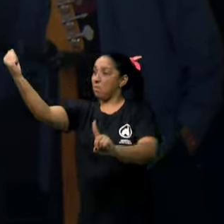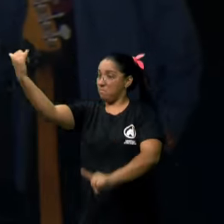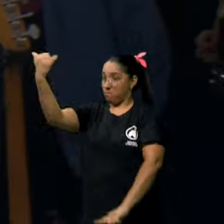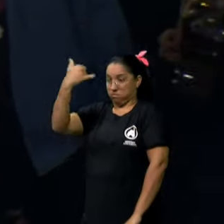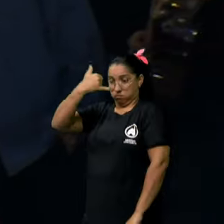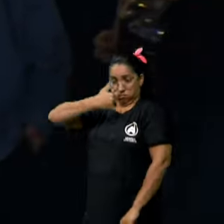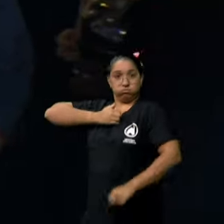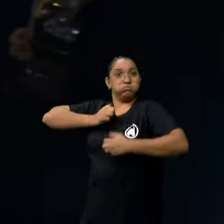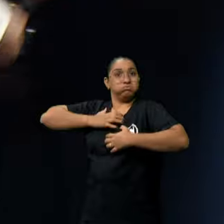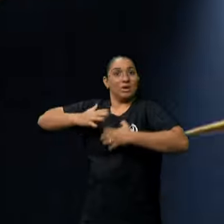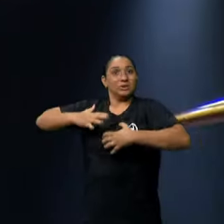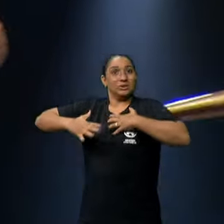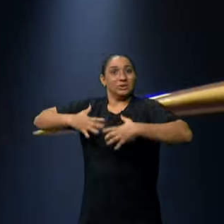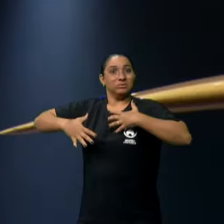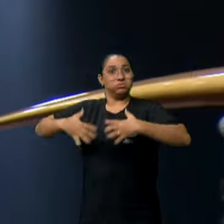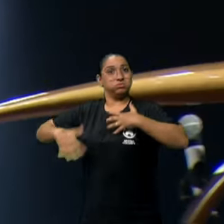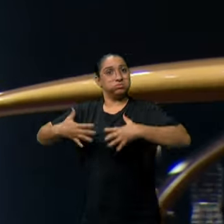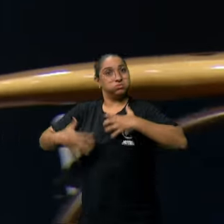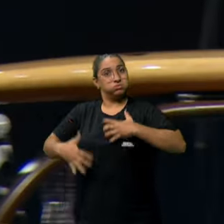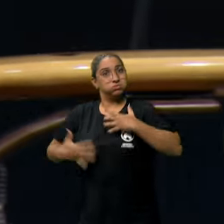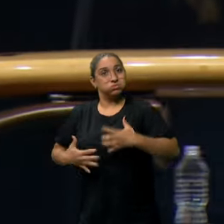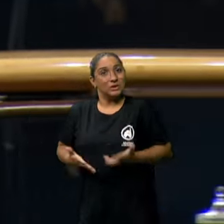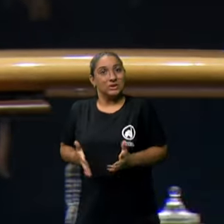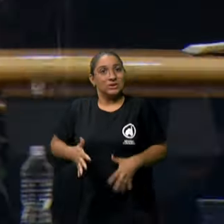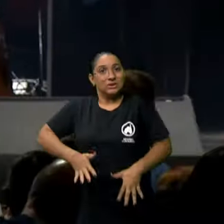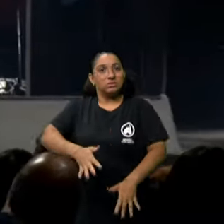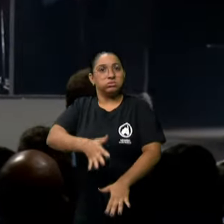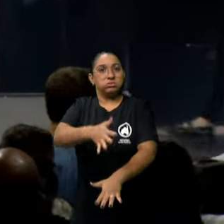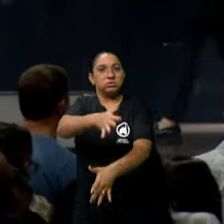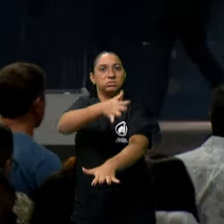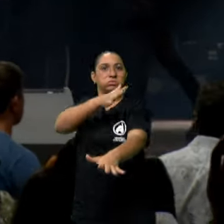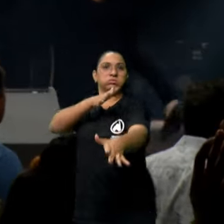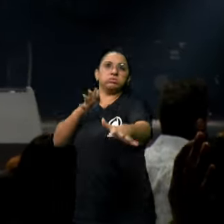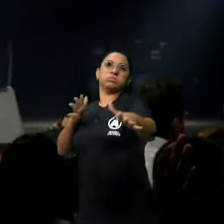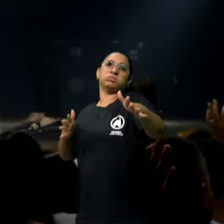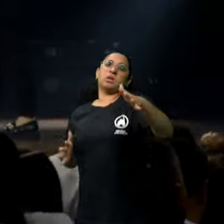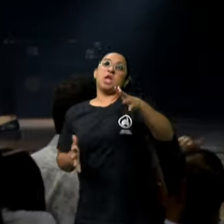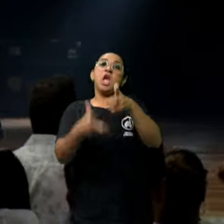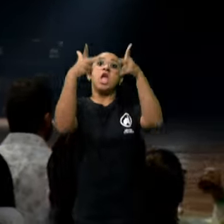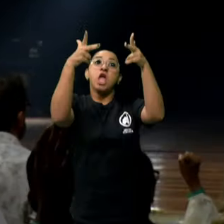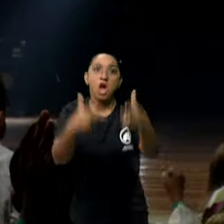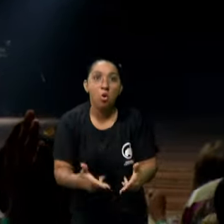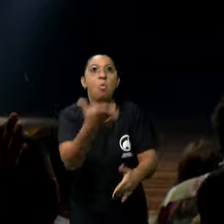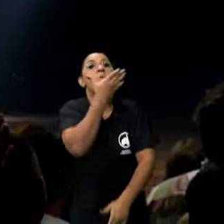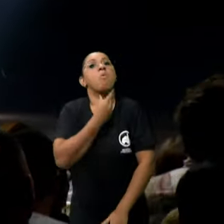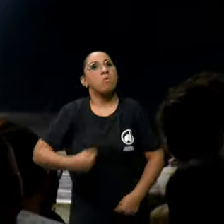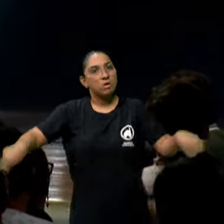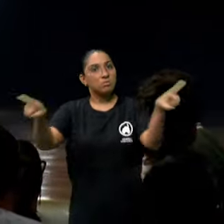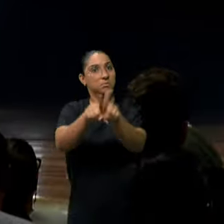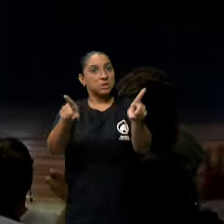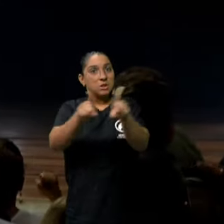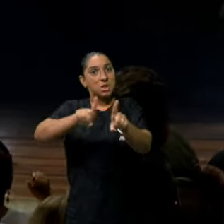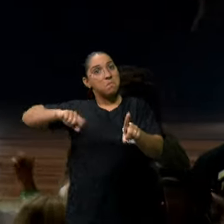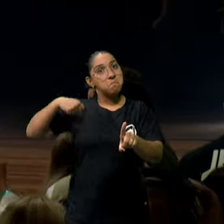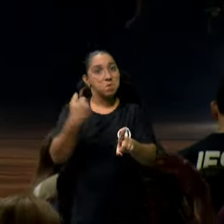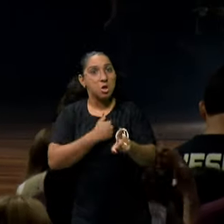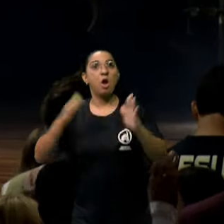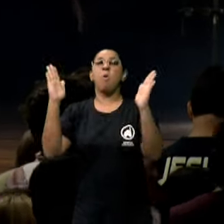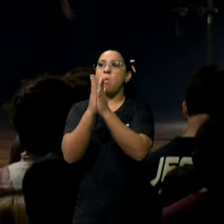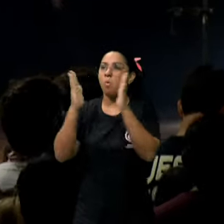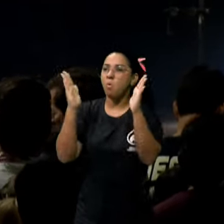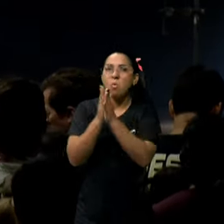porque no espírito da igual vamos gerar vamos gerar nós